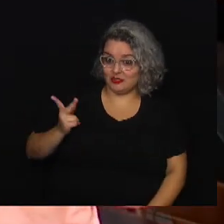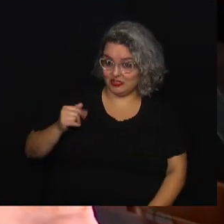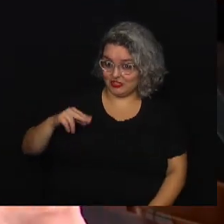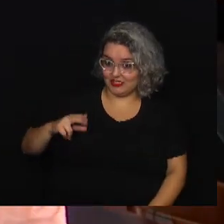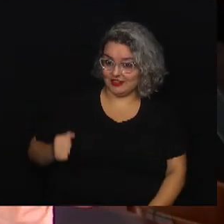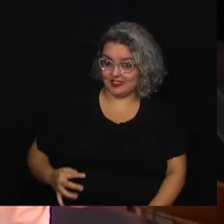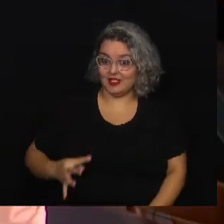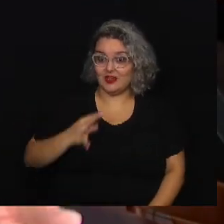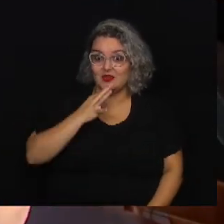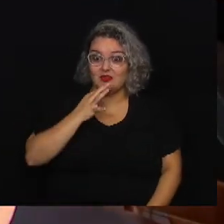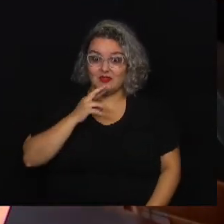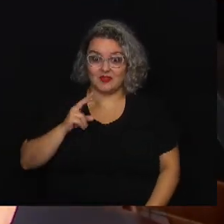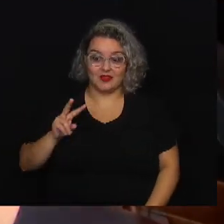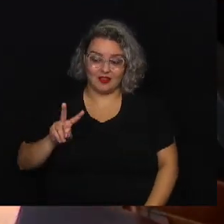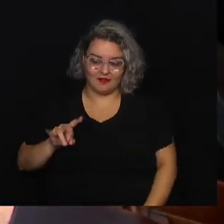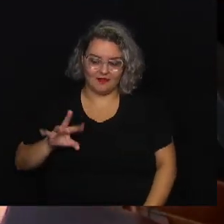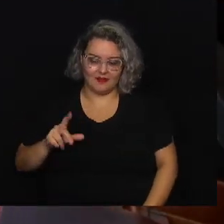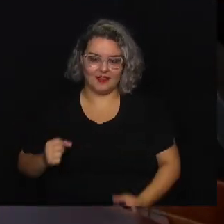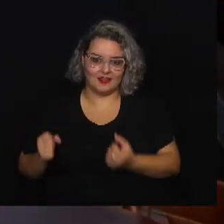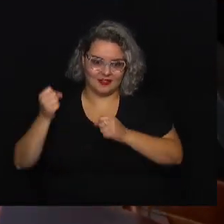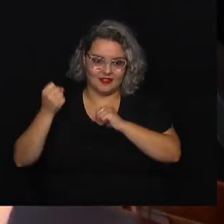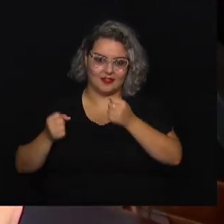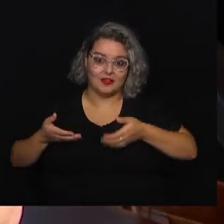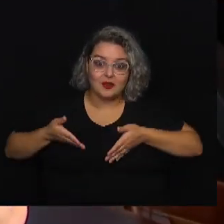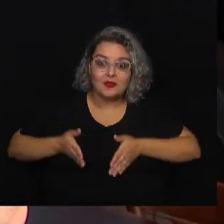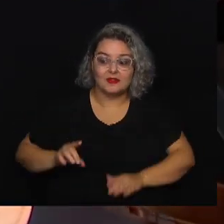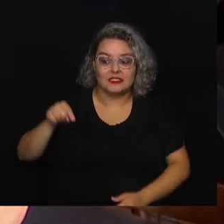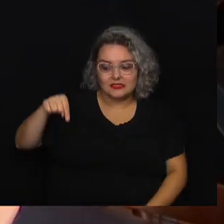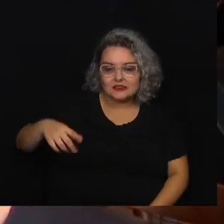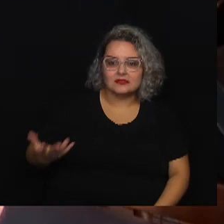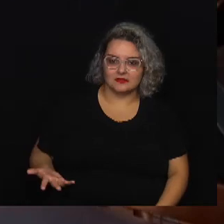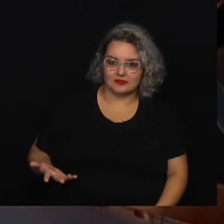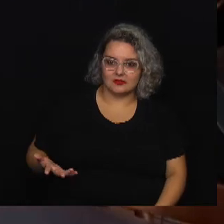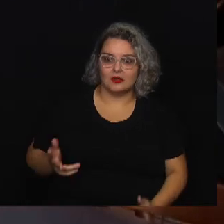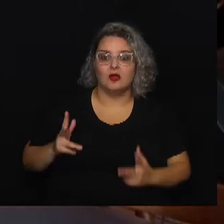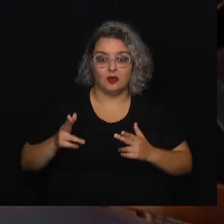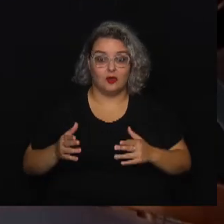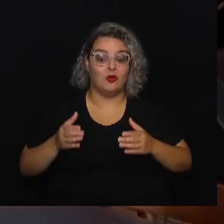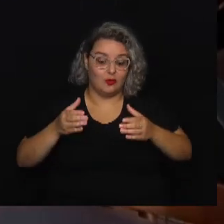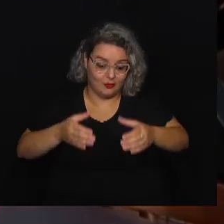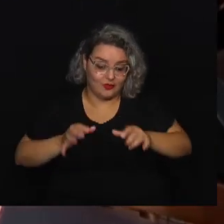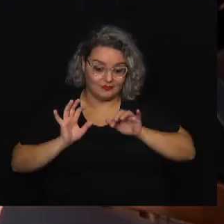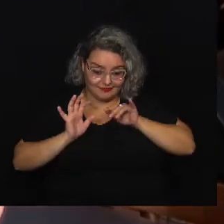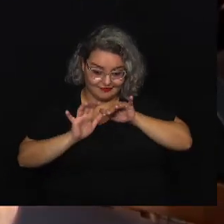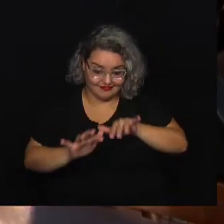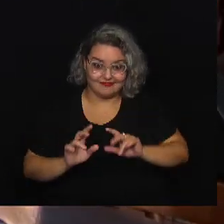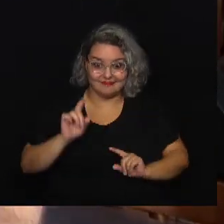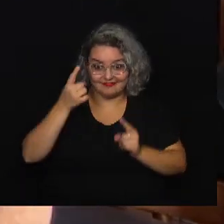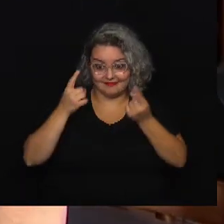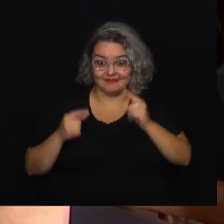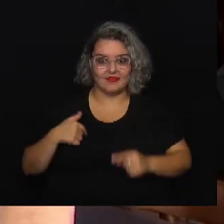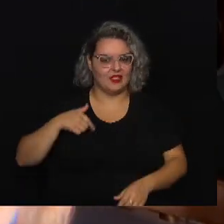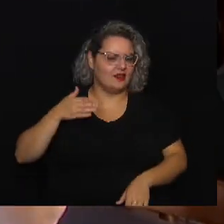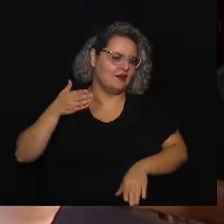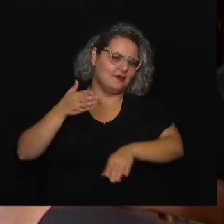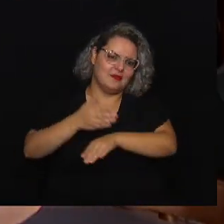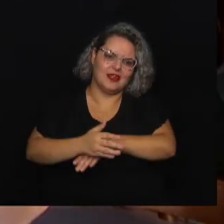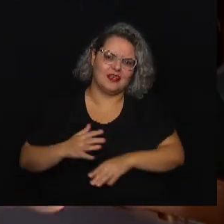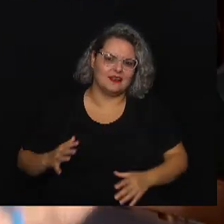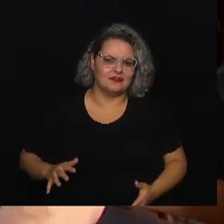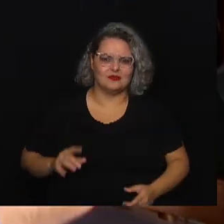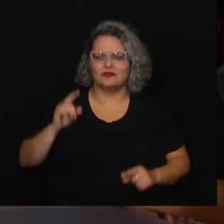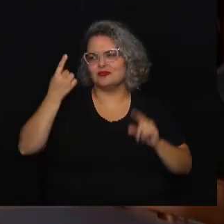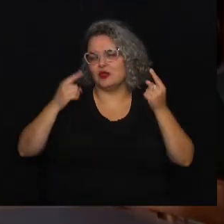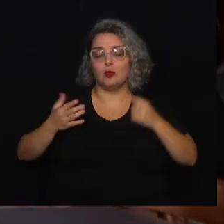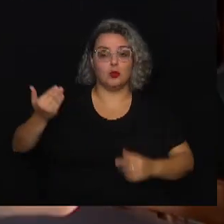conhecido na Vila Industrial como China, sou nascido lá na vila, assim como o bloco, né? E eu participo do carnaval lá de